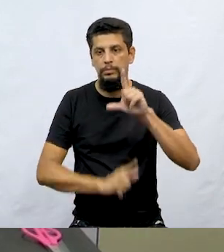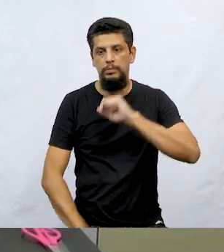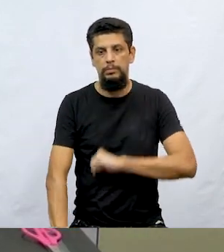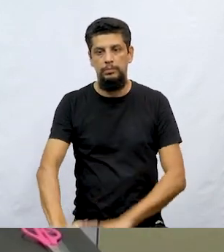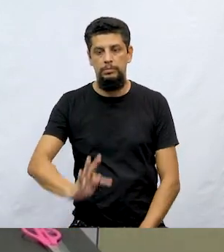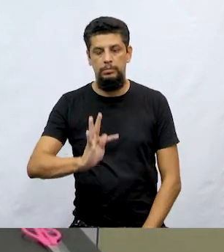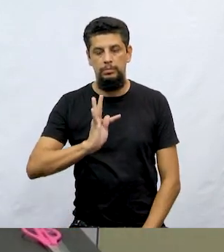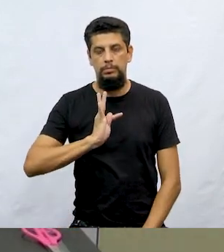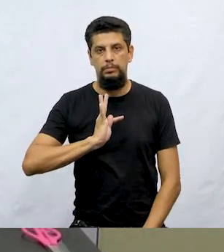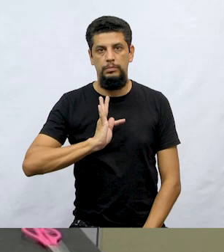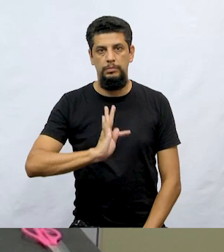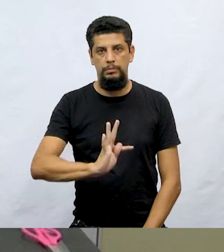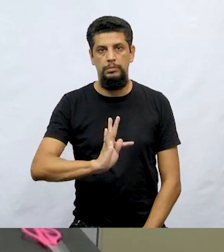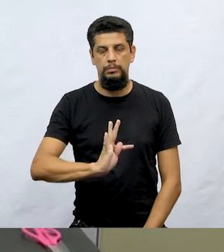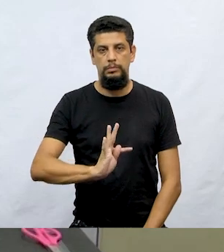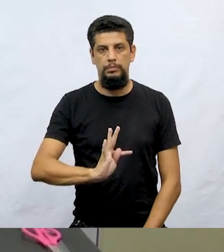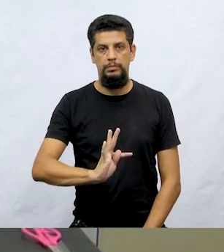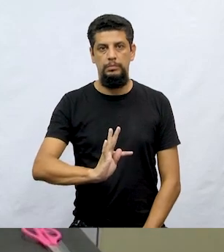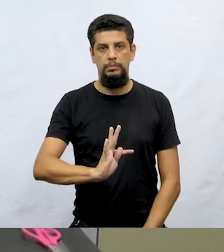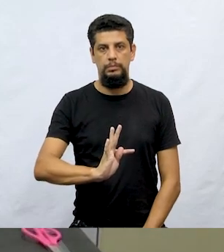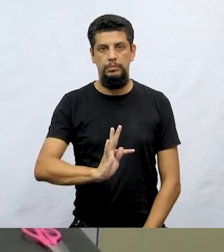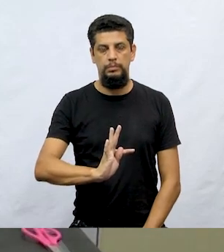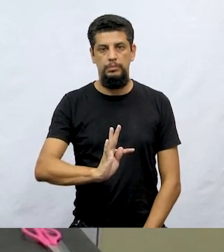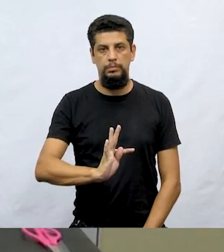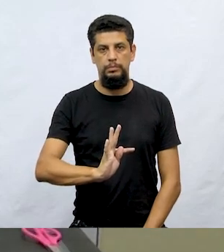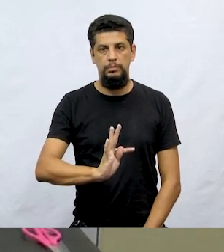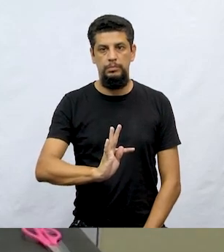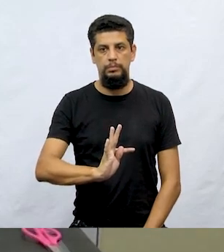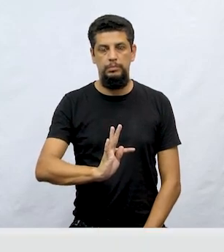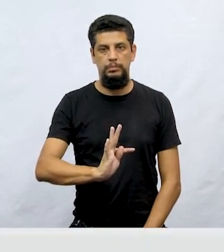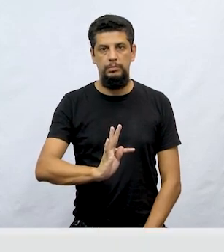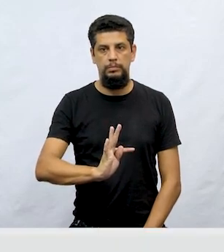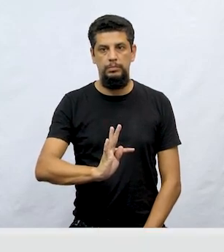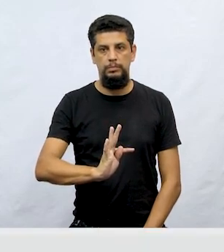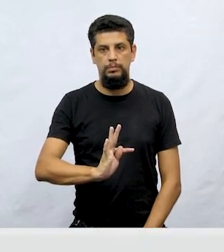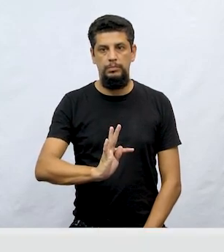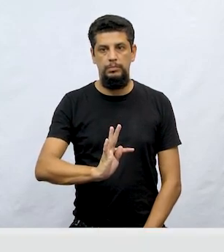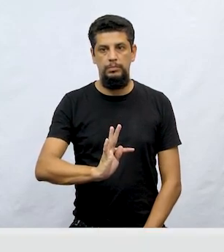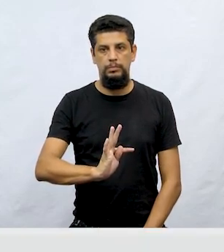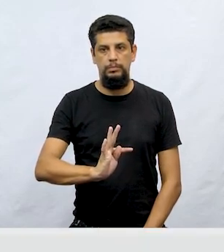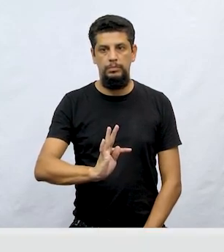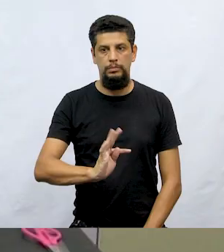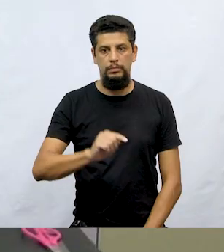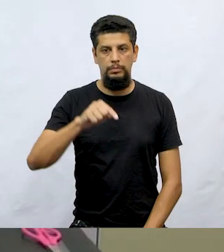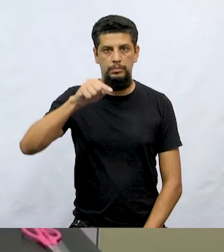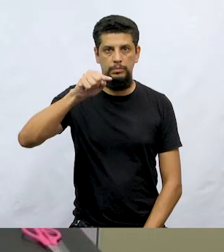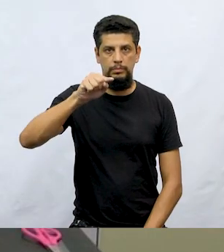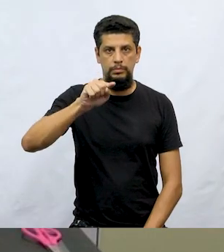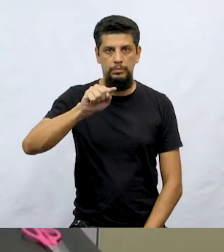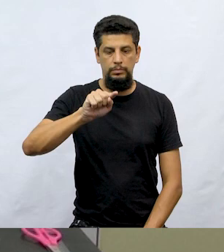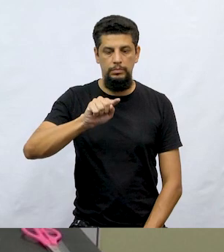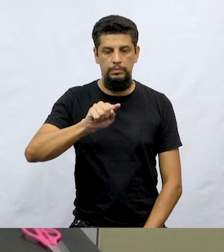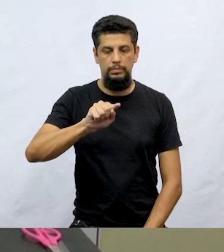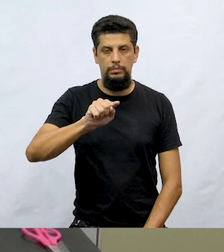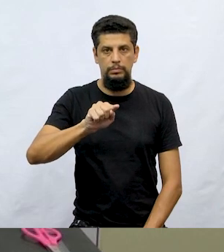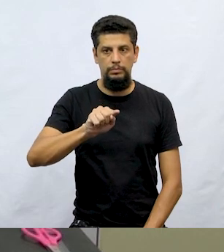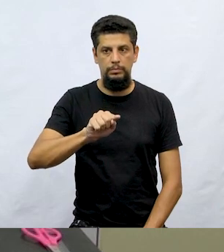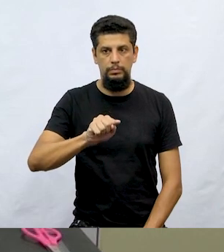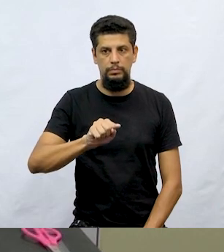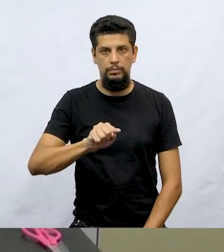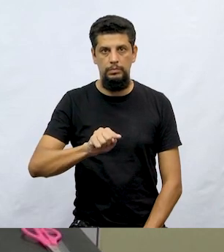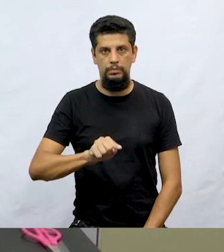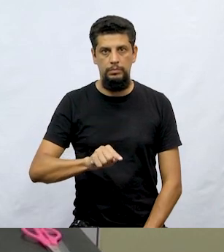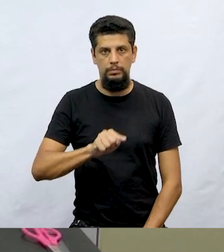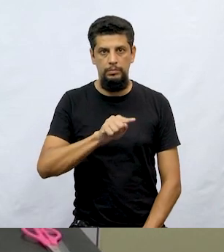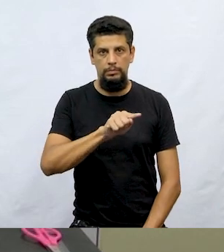T, professora. Então vamos lá. Letra T. Então, é lá em cima de novo, um risco e um